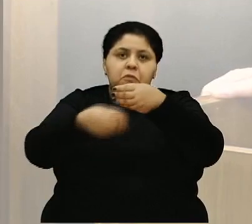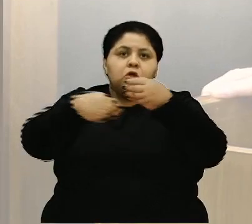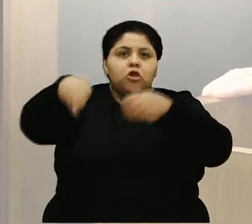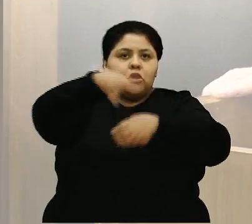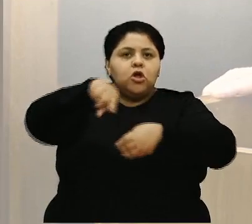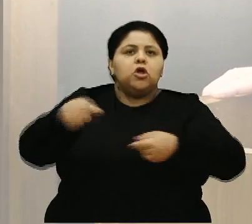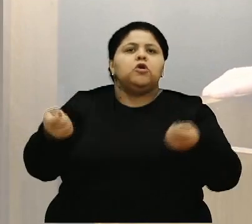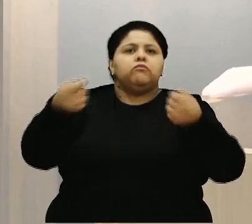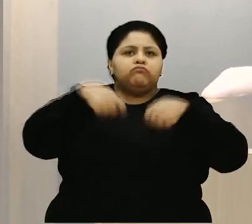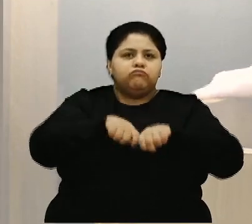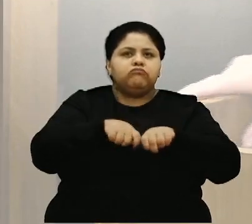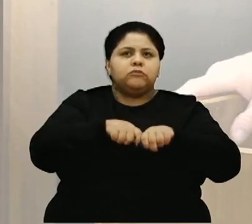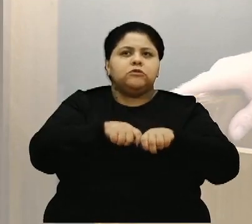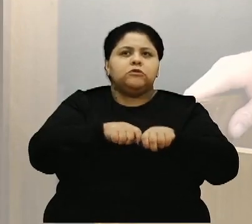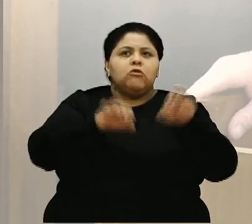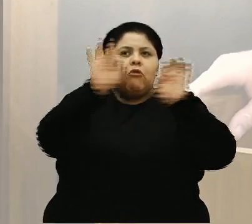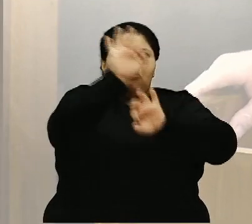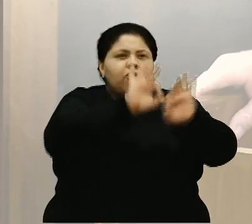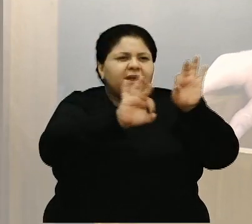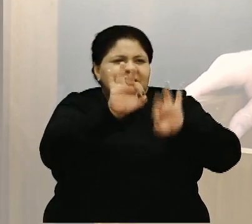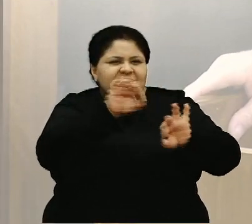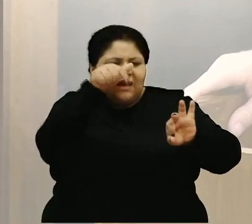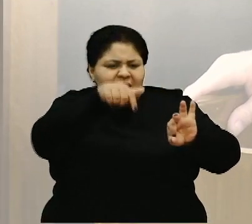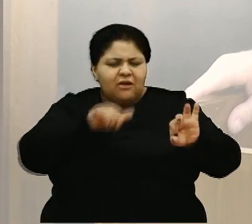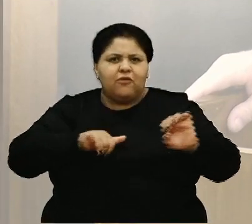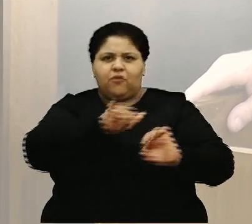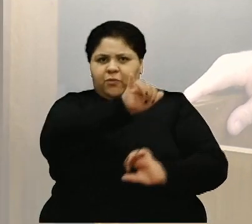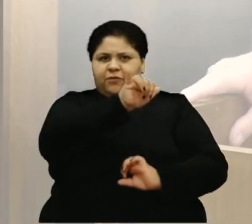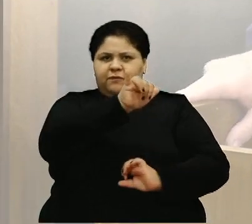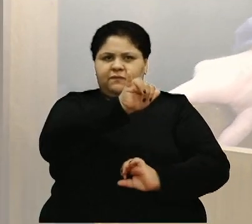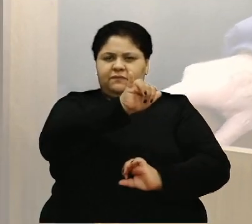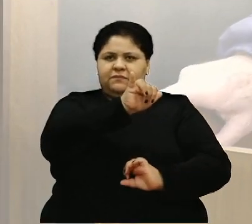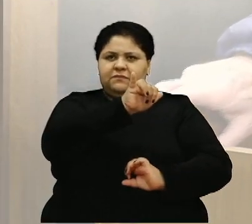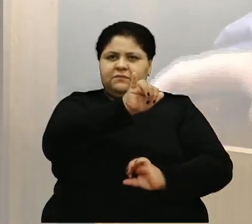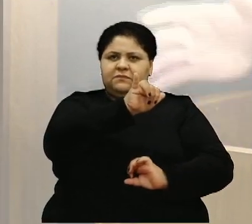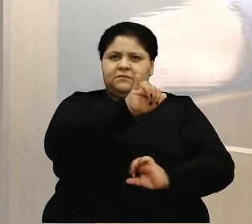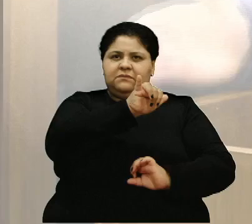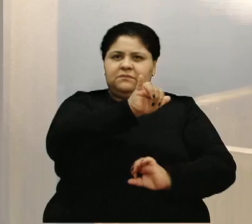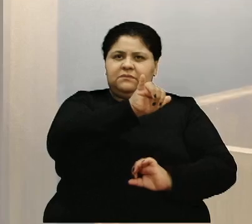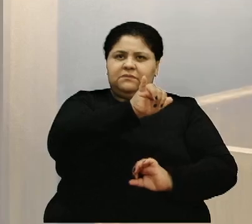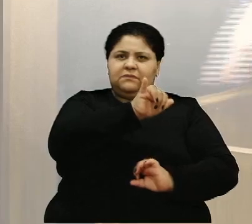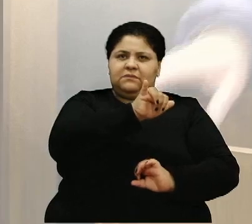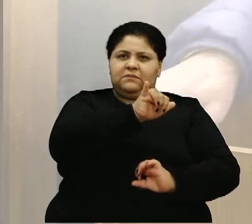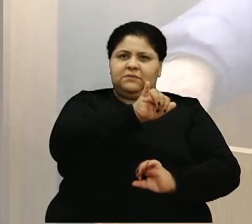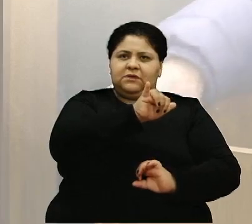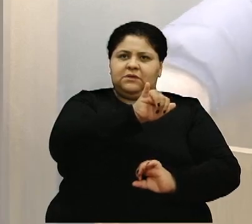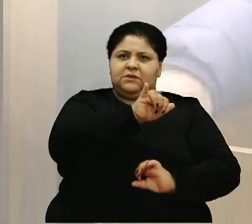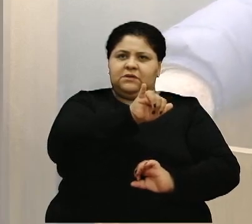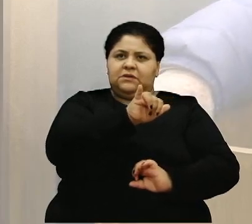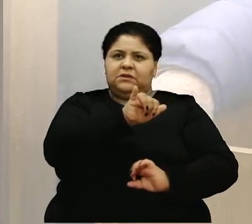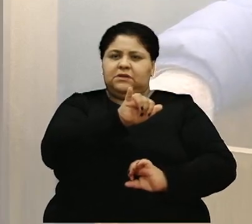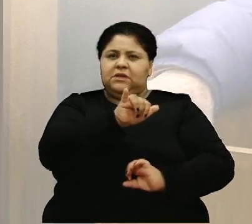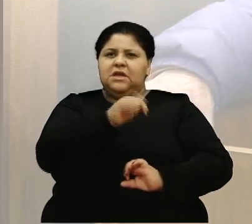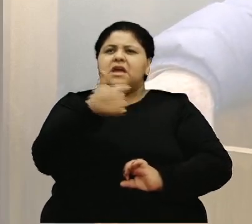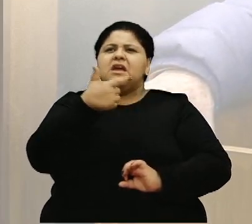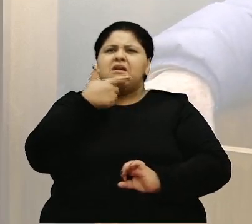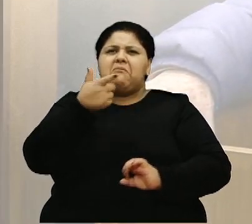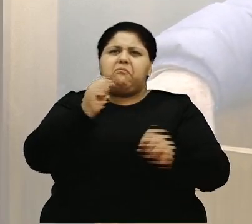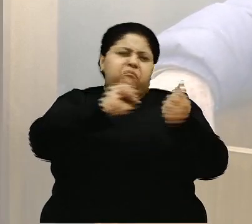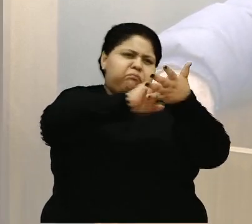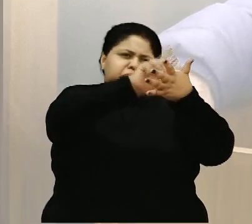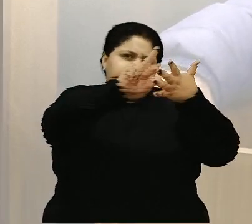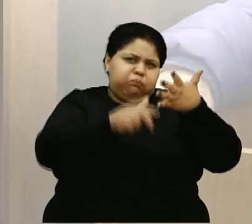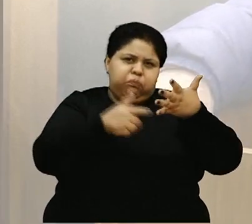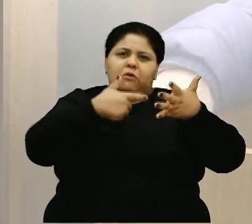precisamos instrumentalizar o nosso aeroporto. Com o ILS, com o PAPIS nas cabeceiras, e eu falava